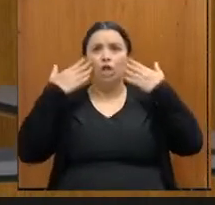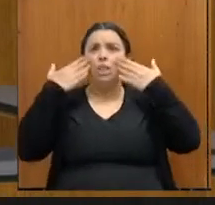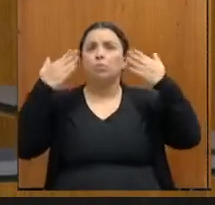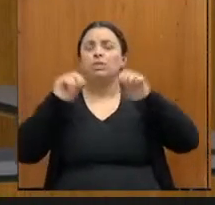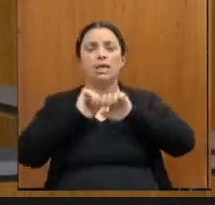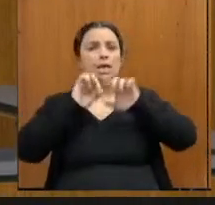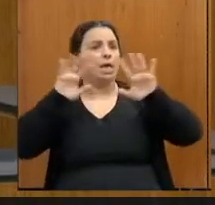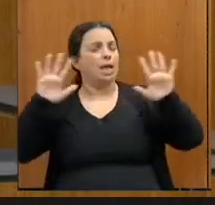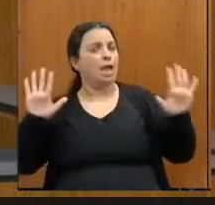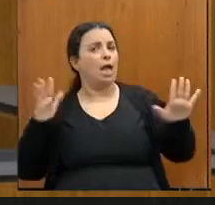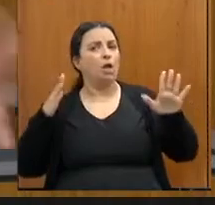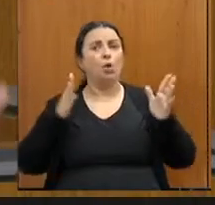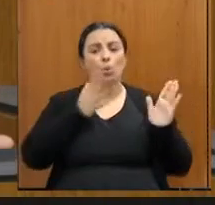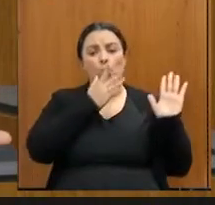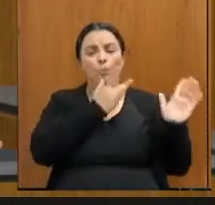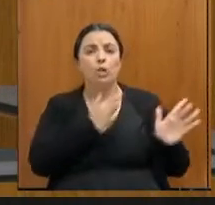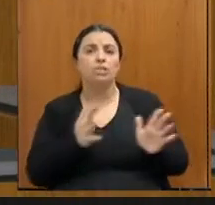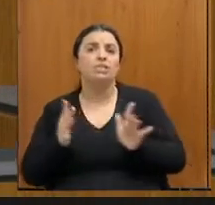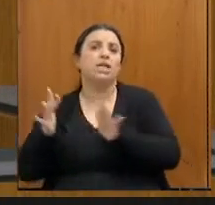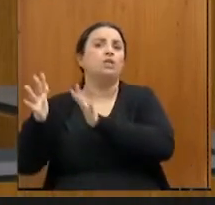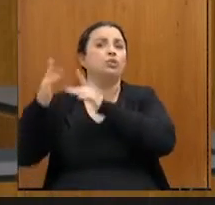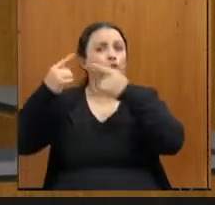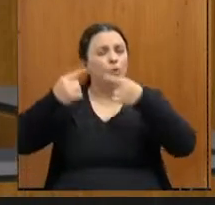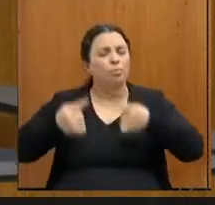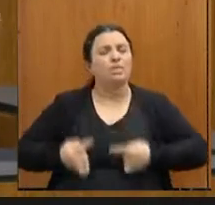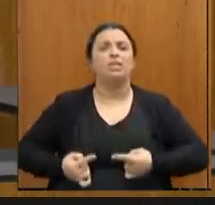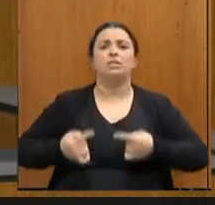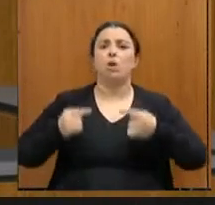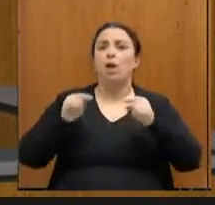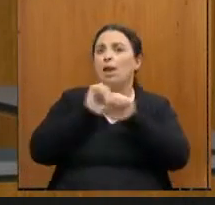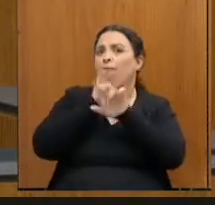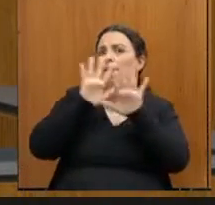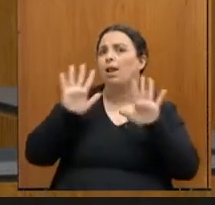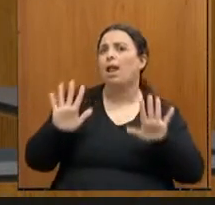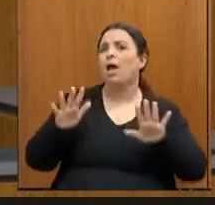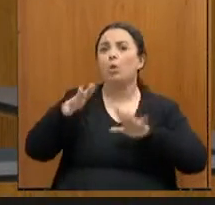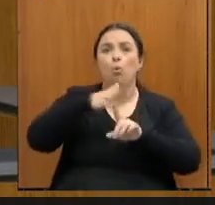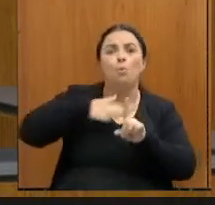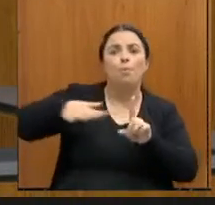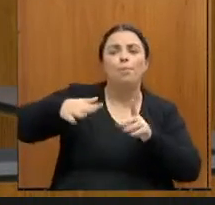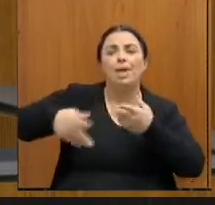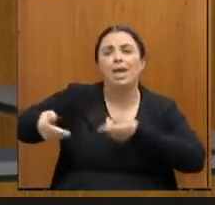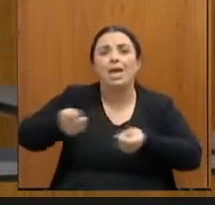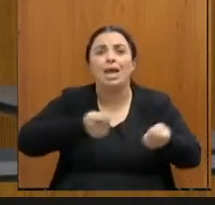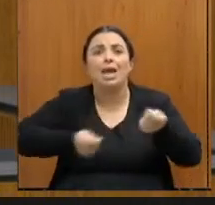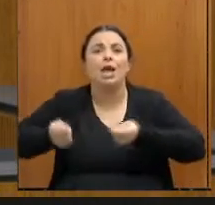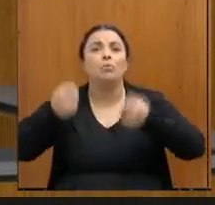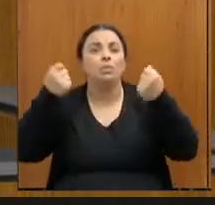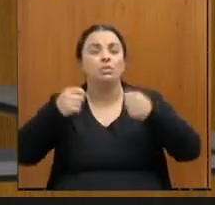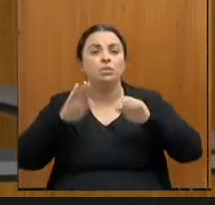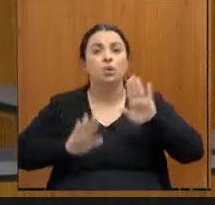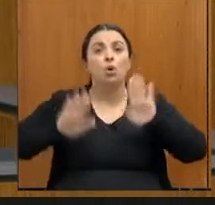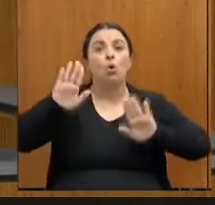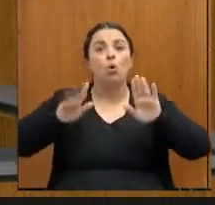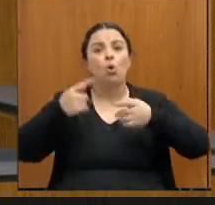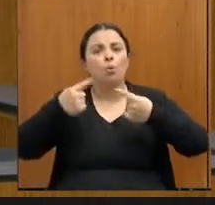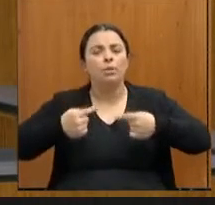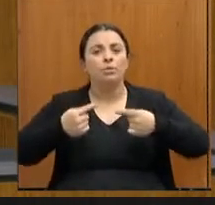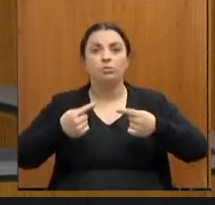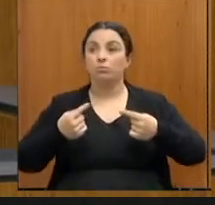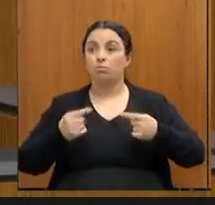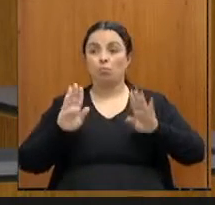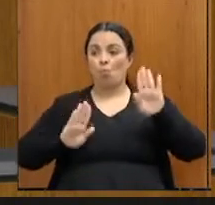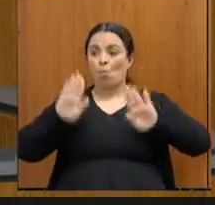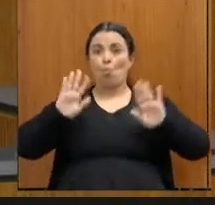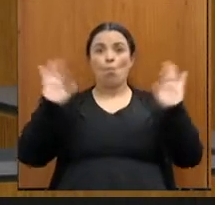o processo é de competição né o mercado precisa competir não teve competição em milhões de reais né